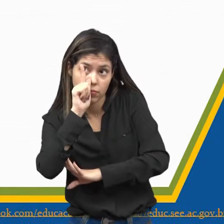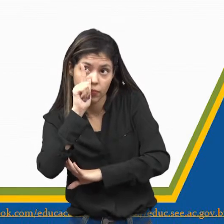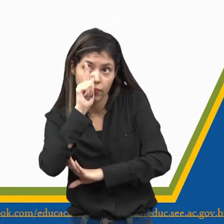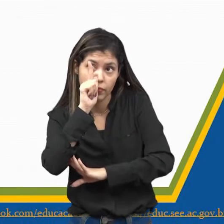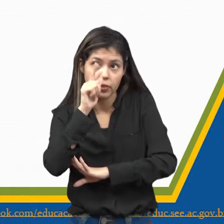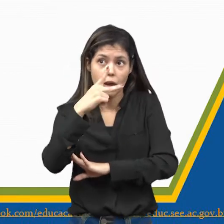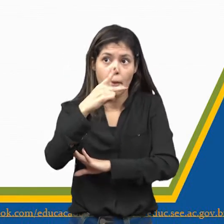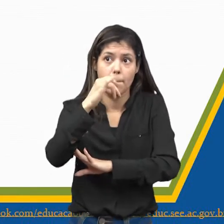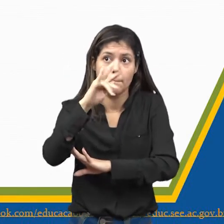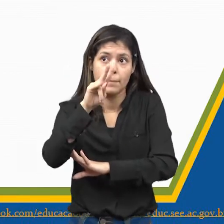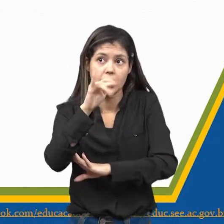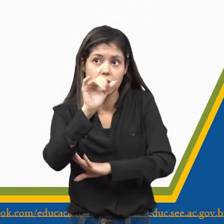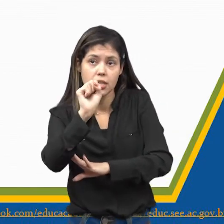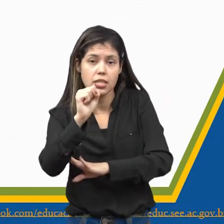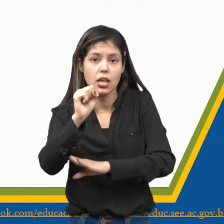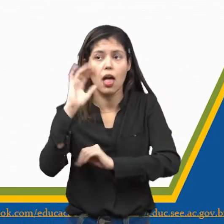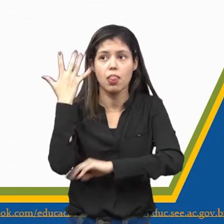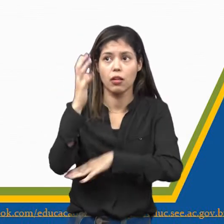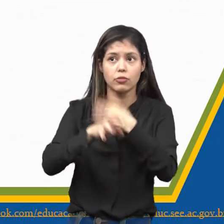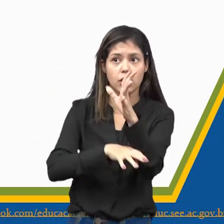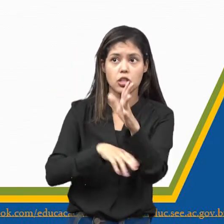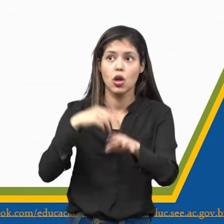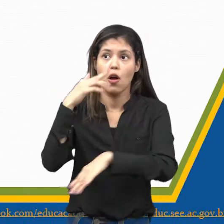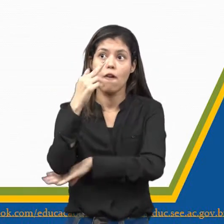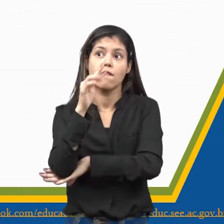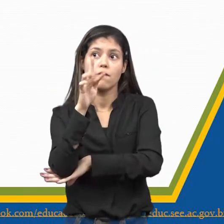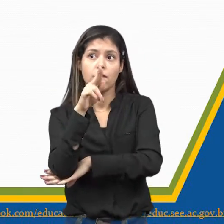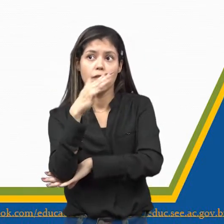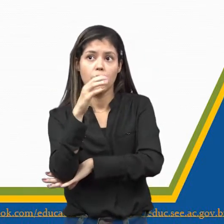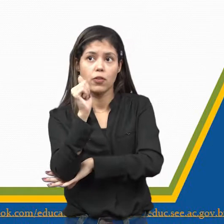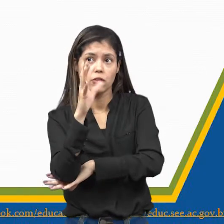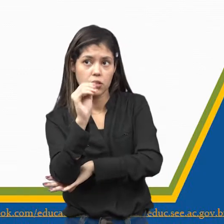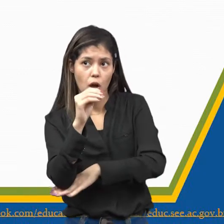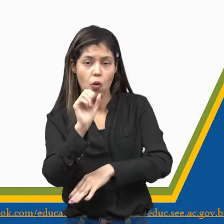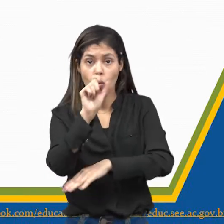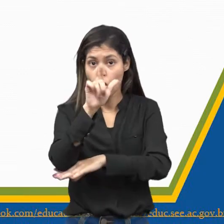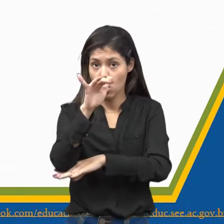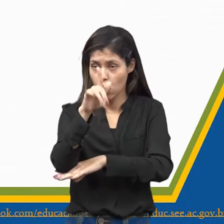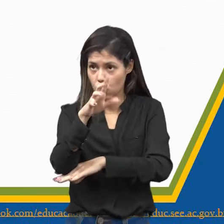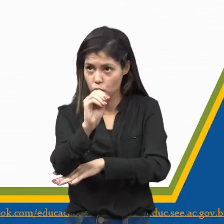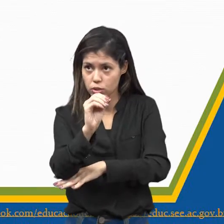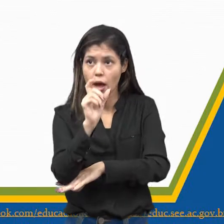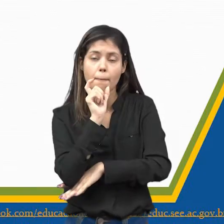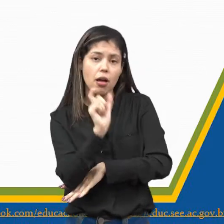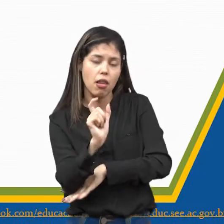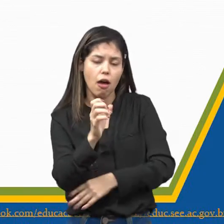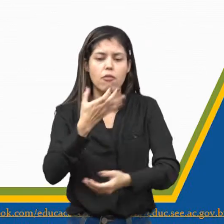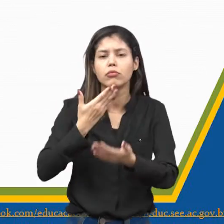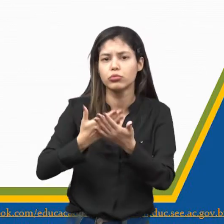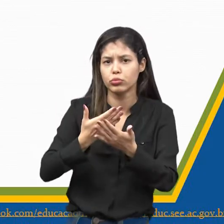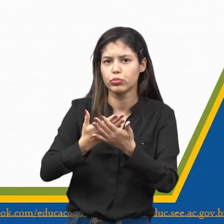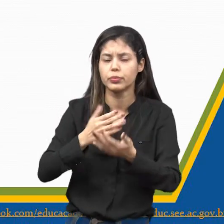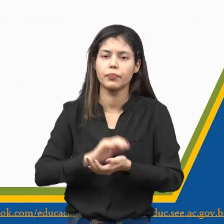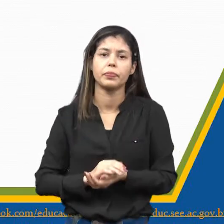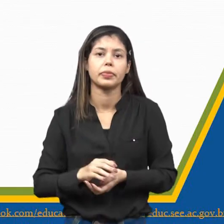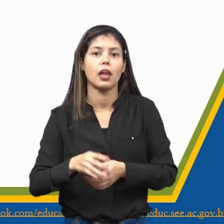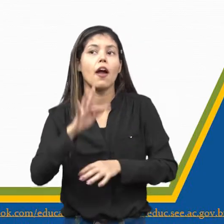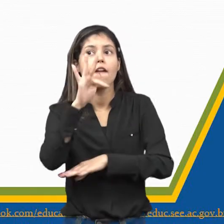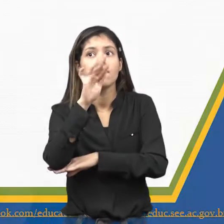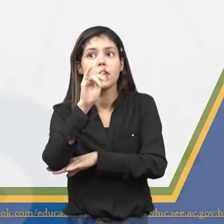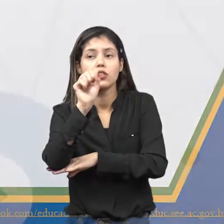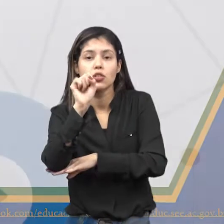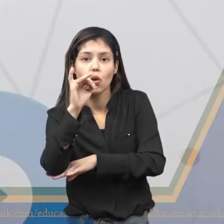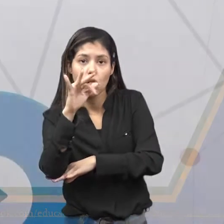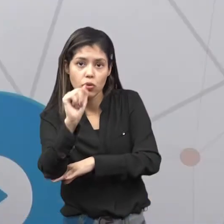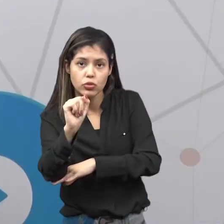significa natureza, função ou funcionamento, e logos significa palavra ou estudo. Então, o termo